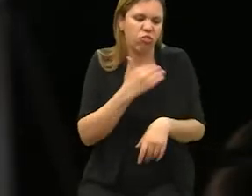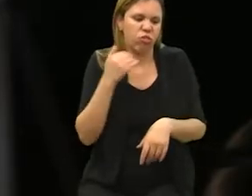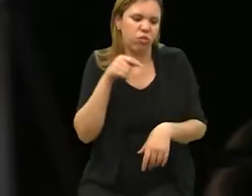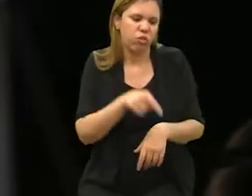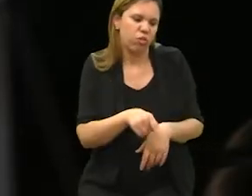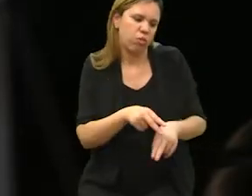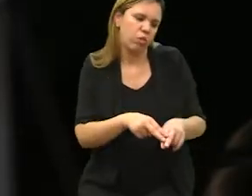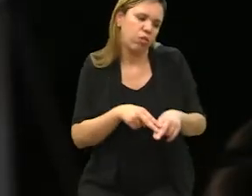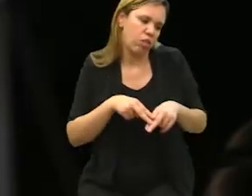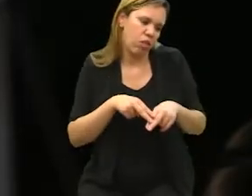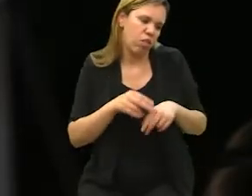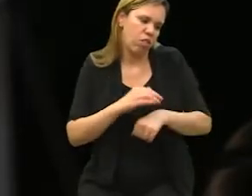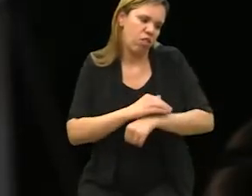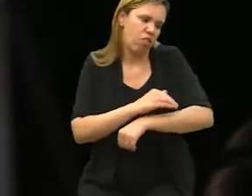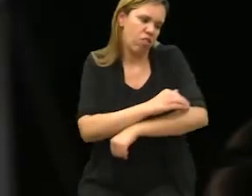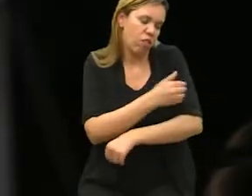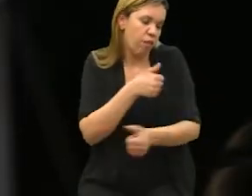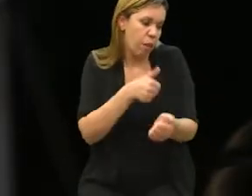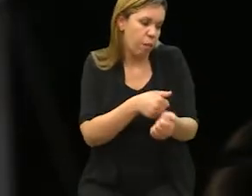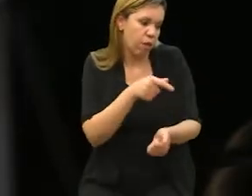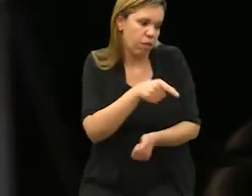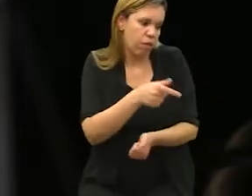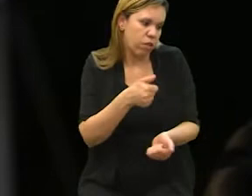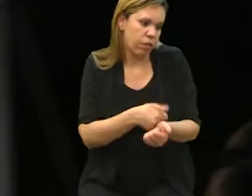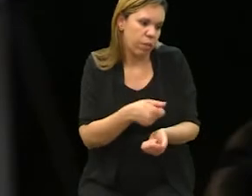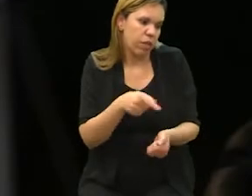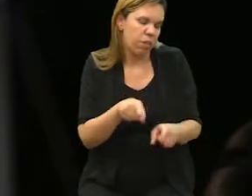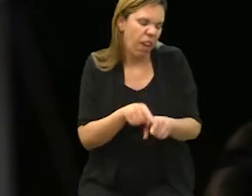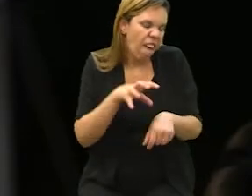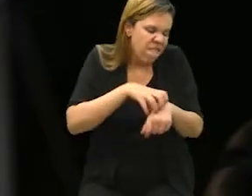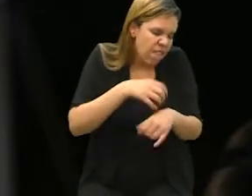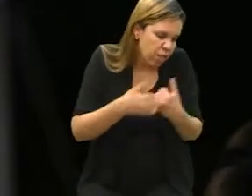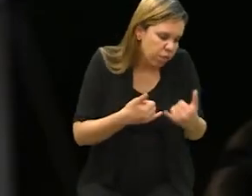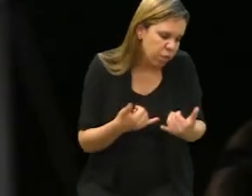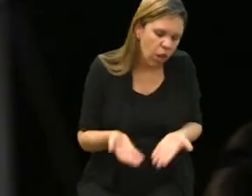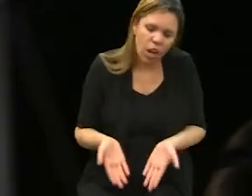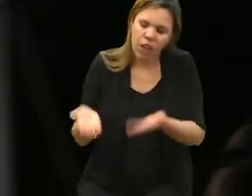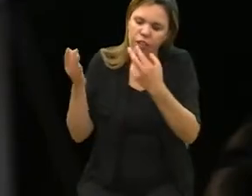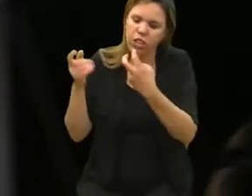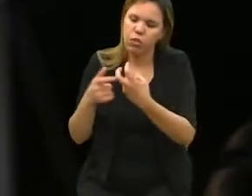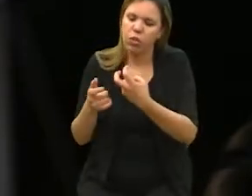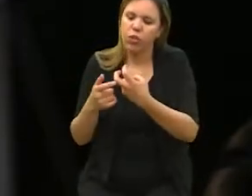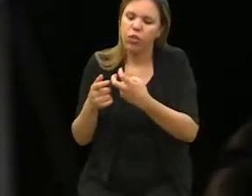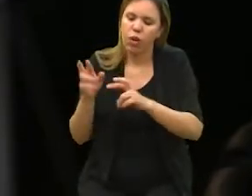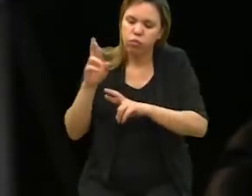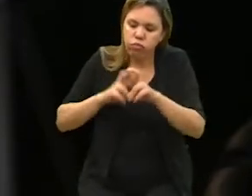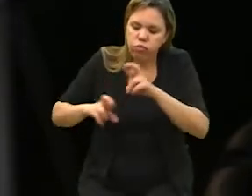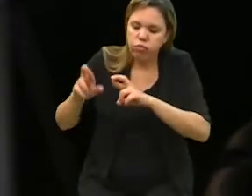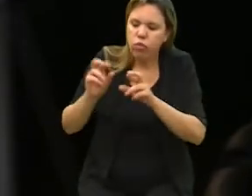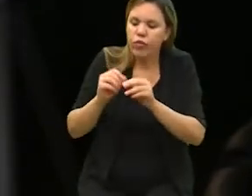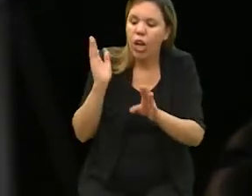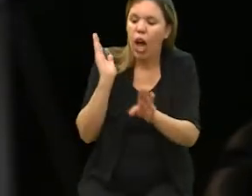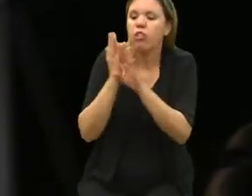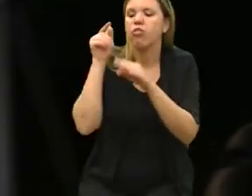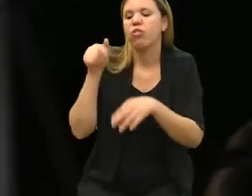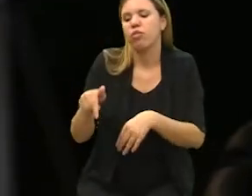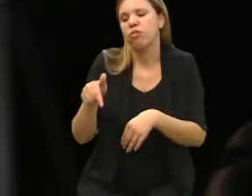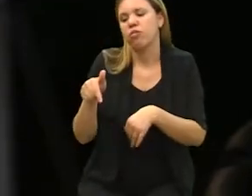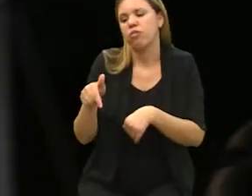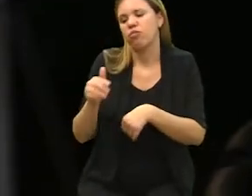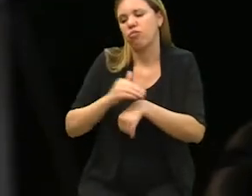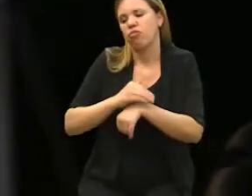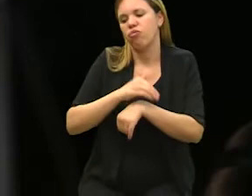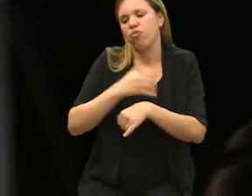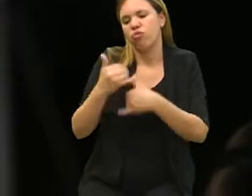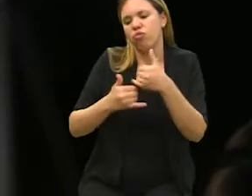tinha morrido. O sapo estava próximo, que ela matou o sapo também, que estava brincando. Eu levei para o veterinário, na biópsia disse, deu a